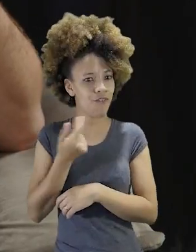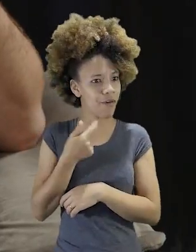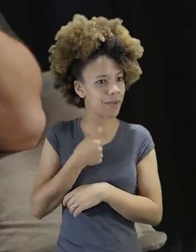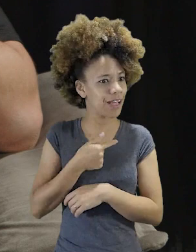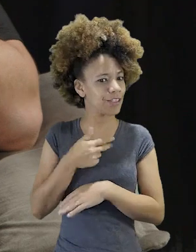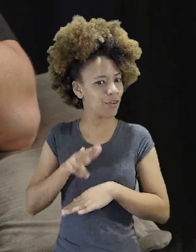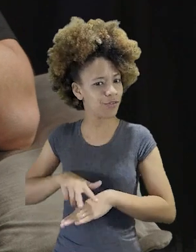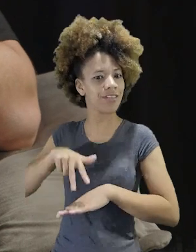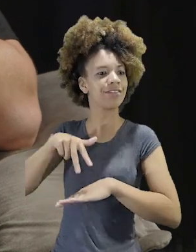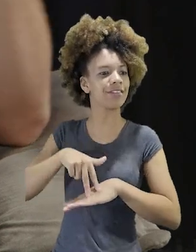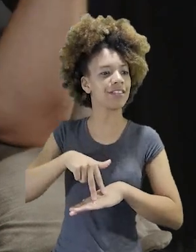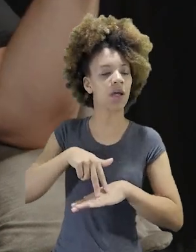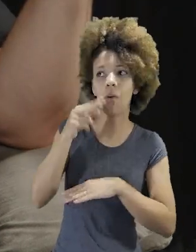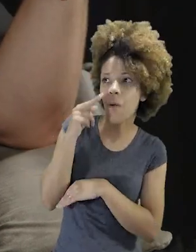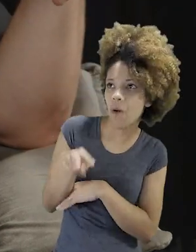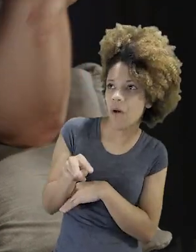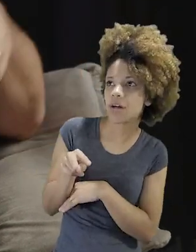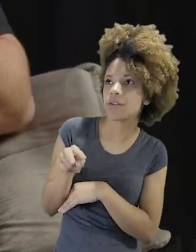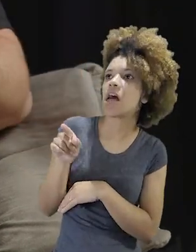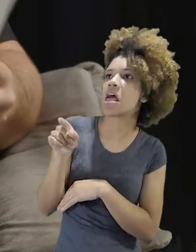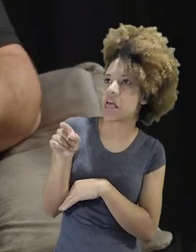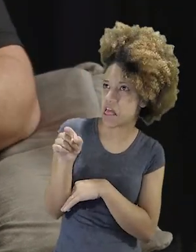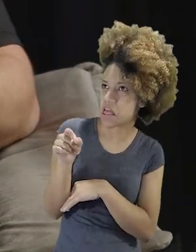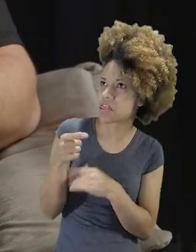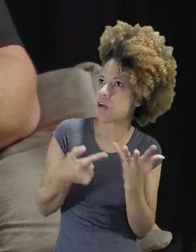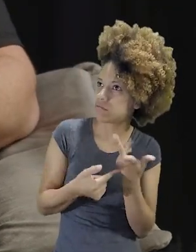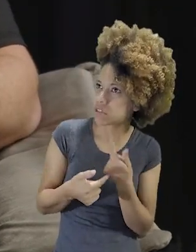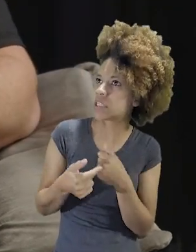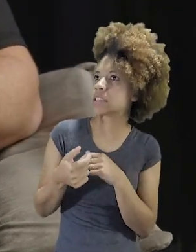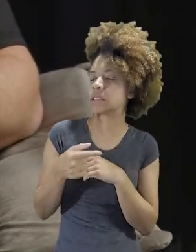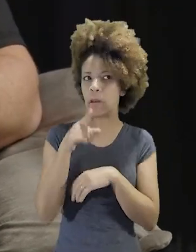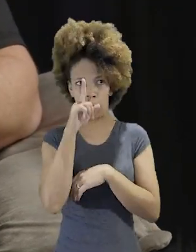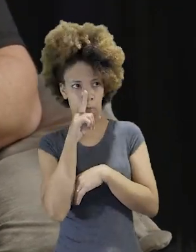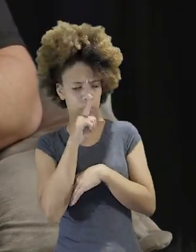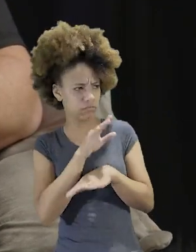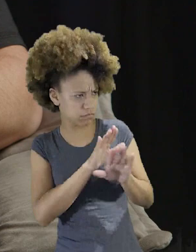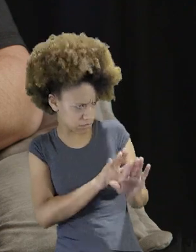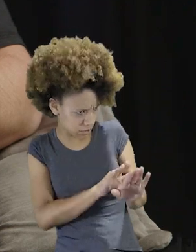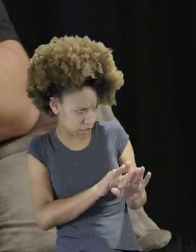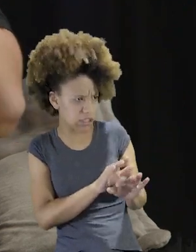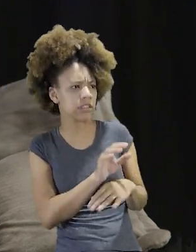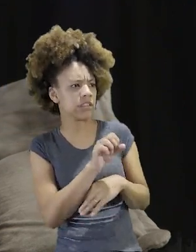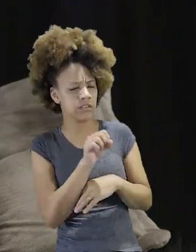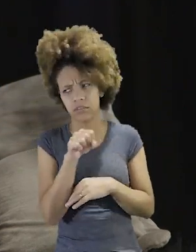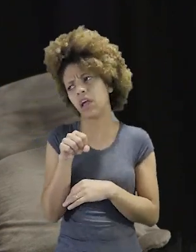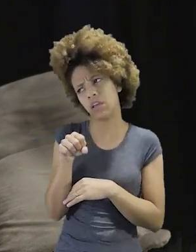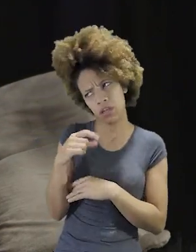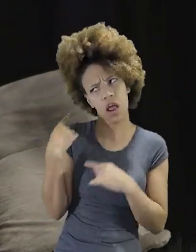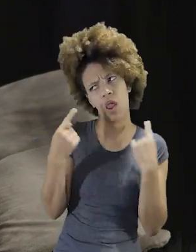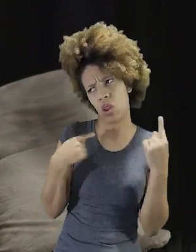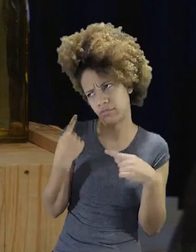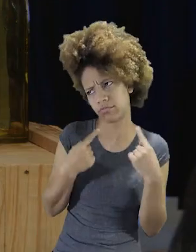se eu sou um comediante que tô subindo no palco e o cara olha e fala assim esse cara tá falando coisas que são perigosas eu falei irmão